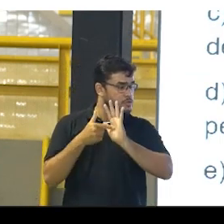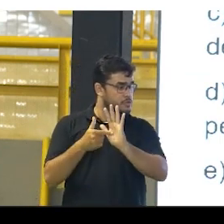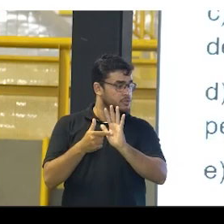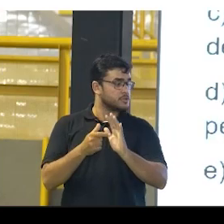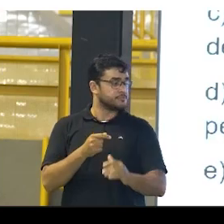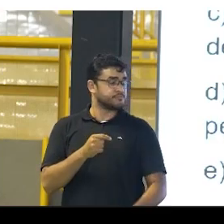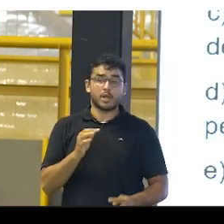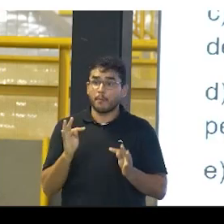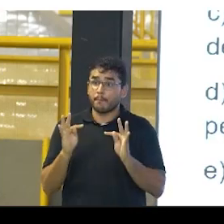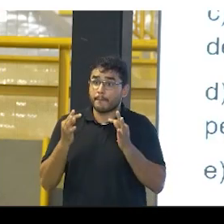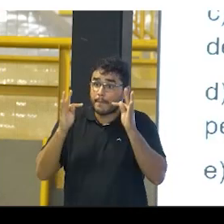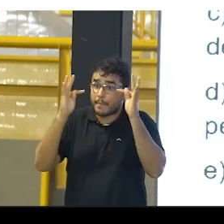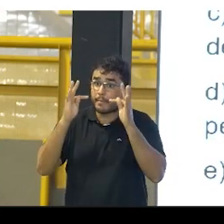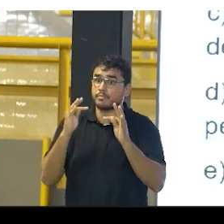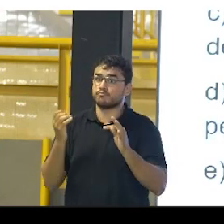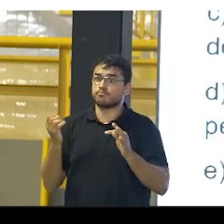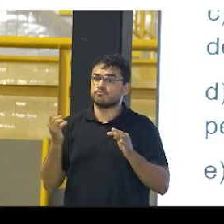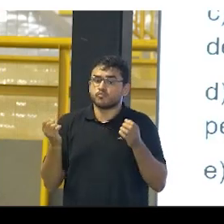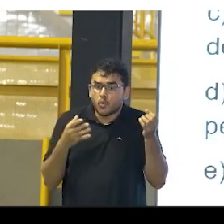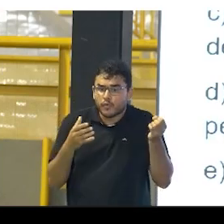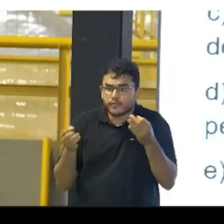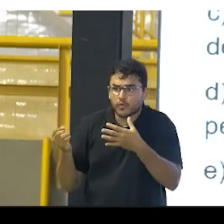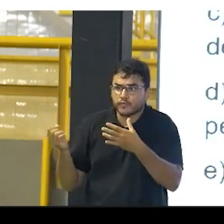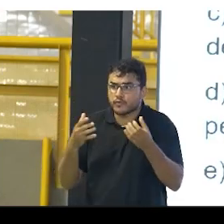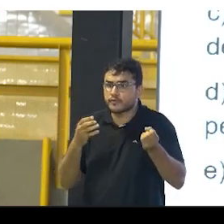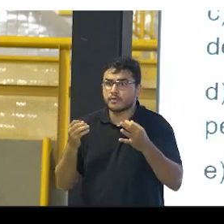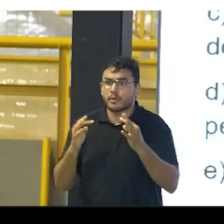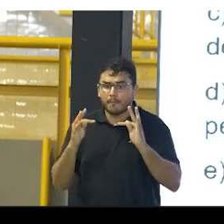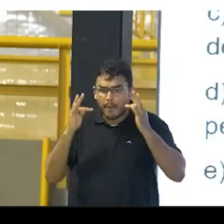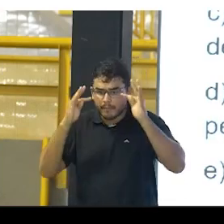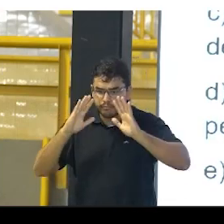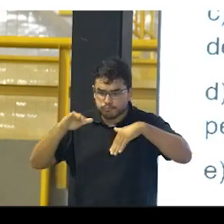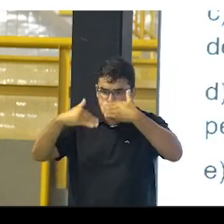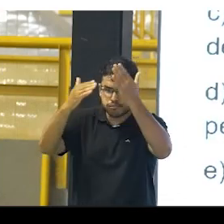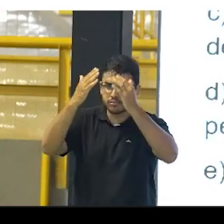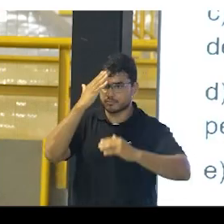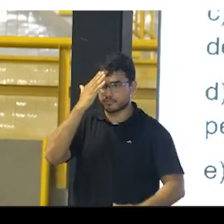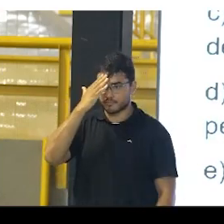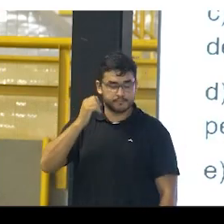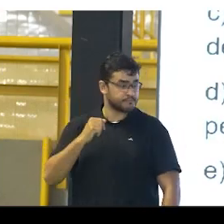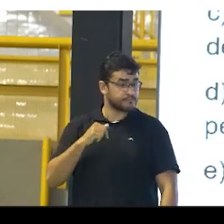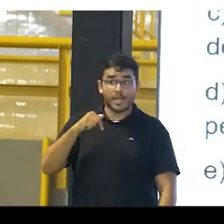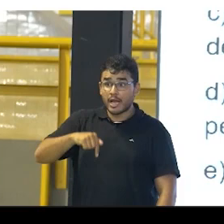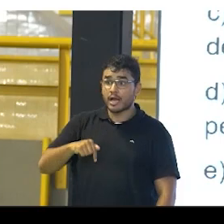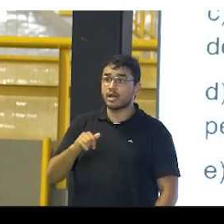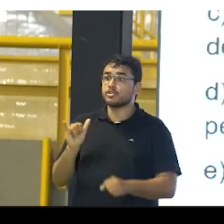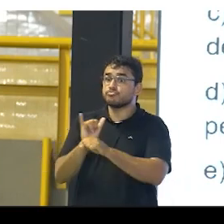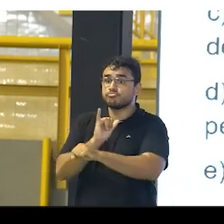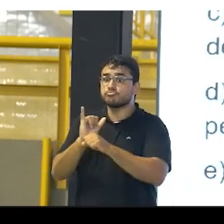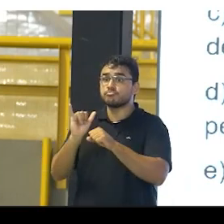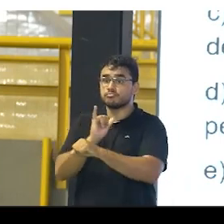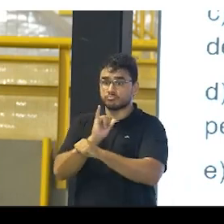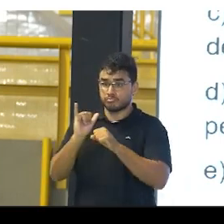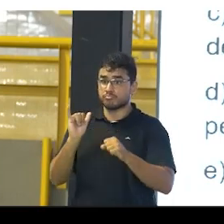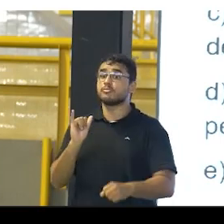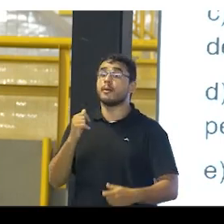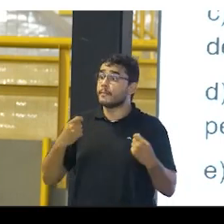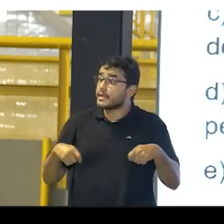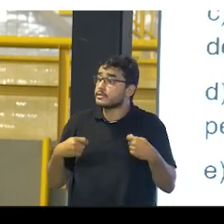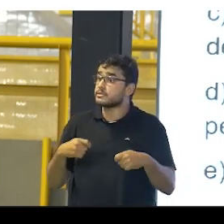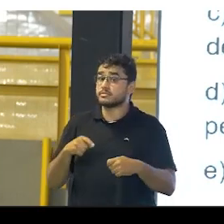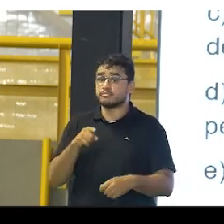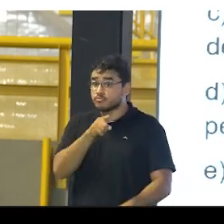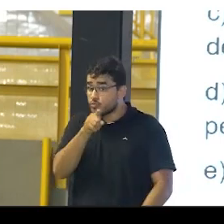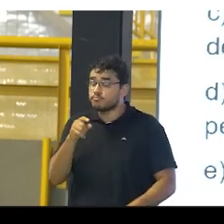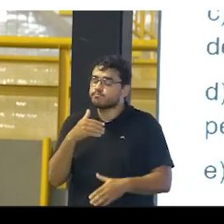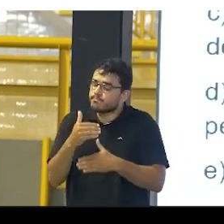construindo. Tijolinho por tijolinho, tijolinho por tijolinho. Por aquilo que a gente não compra em supermercado.